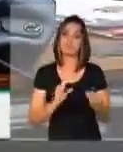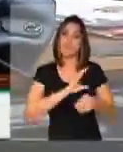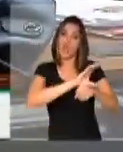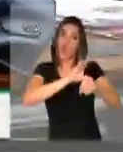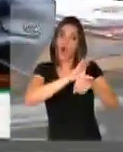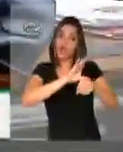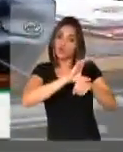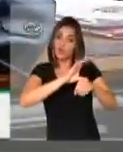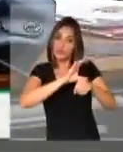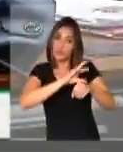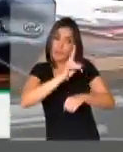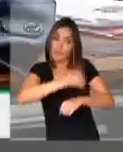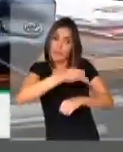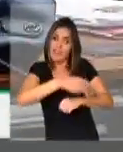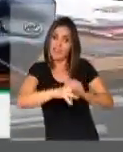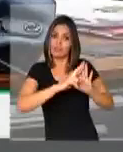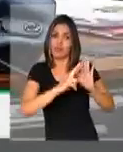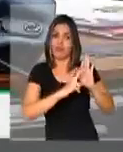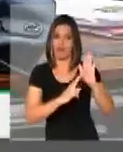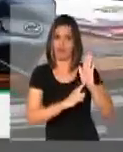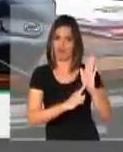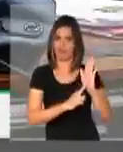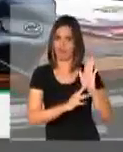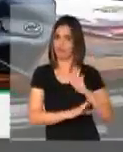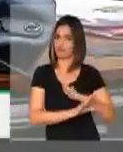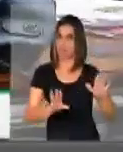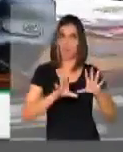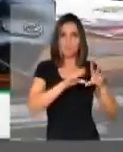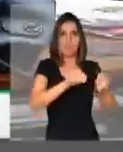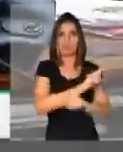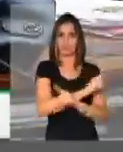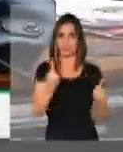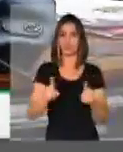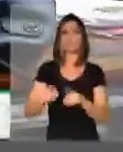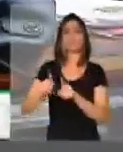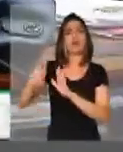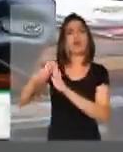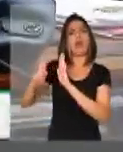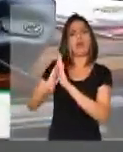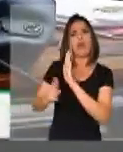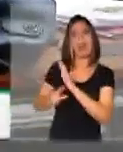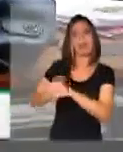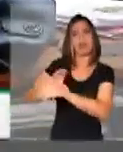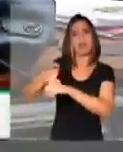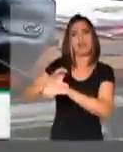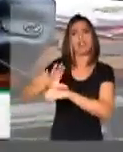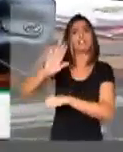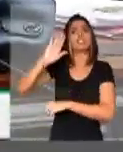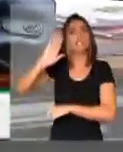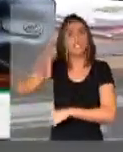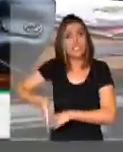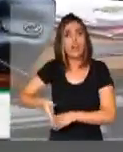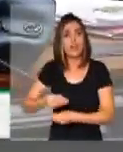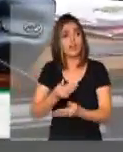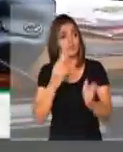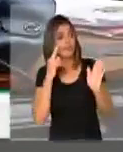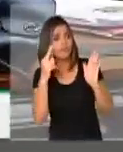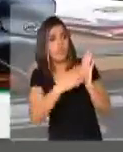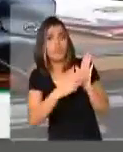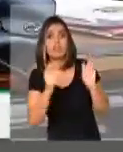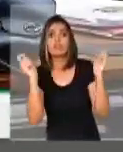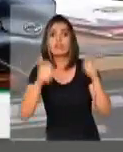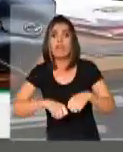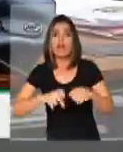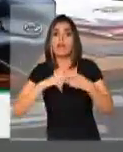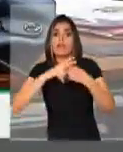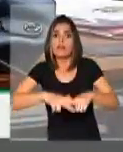que estão previstas. Ademais, as atuais regras constitucionais já dá mais suficiente para alterações com